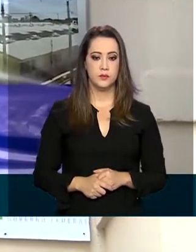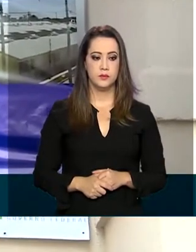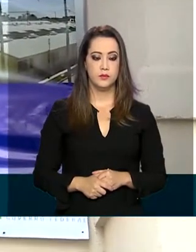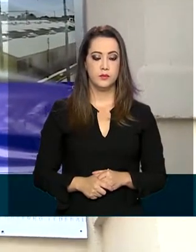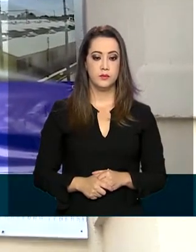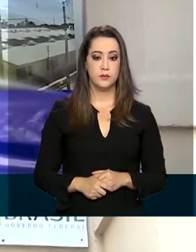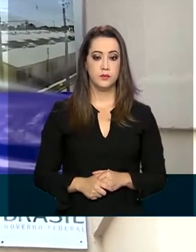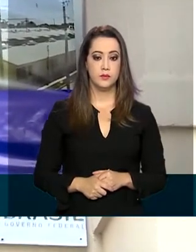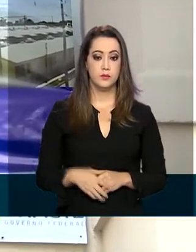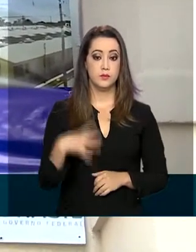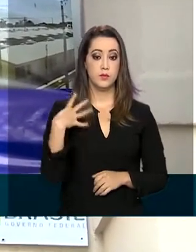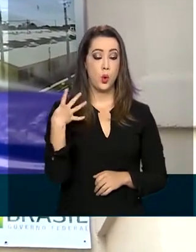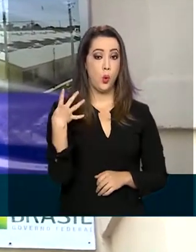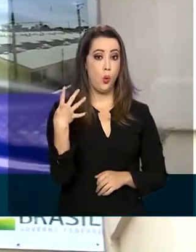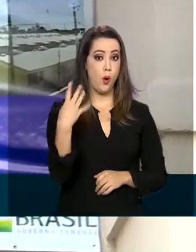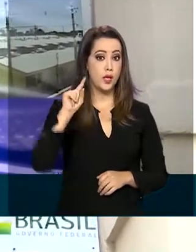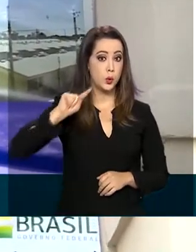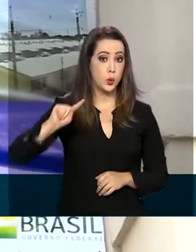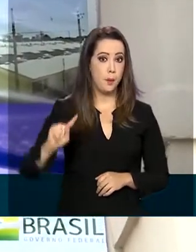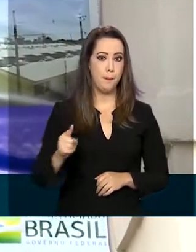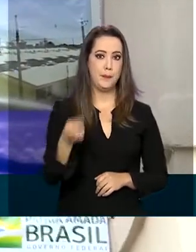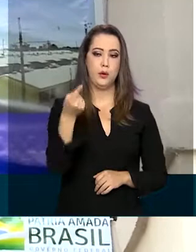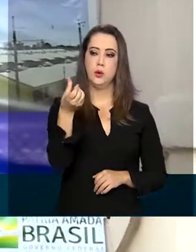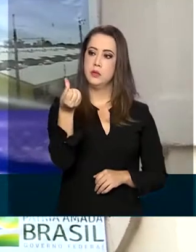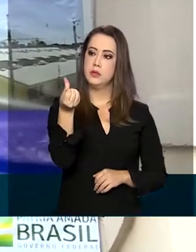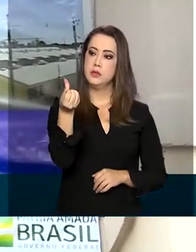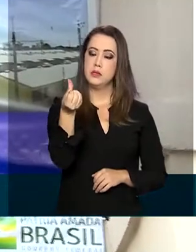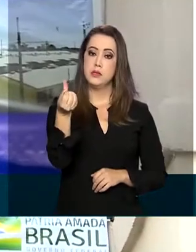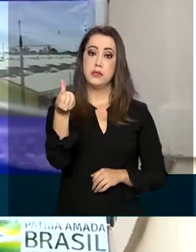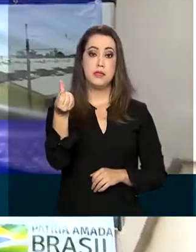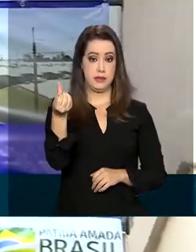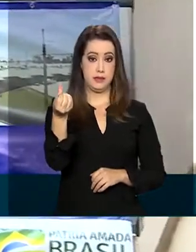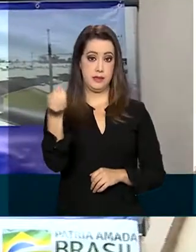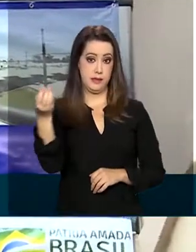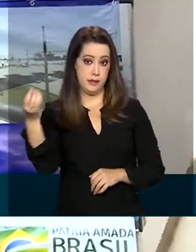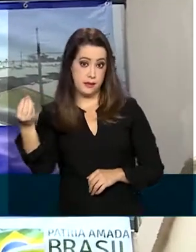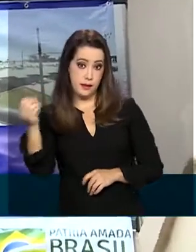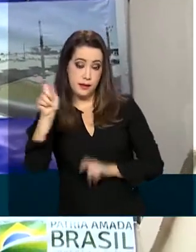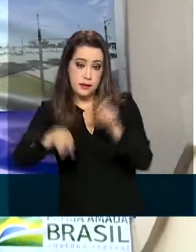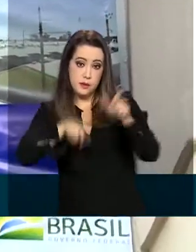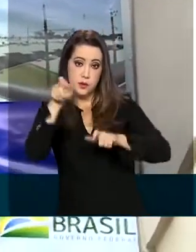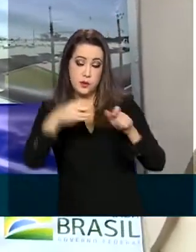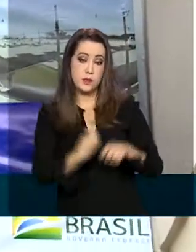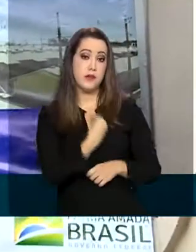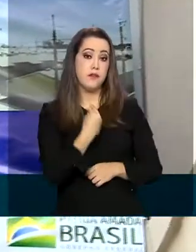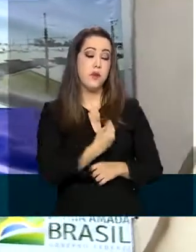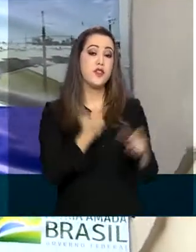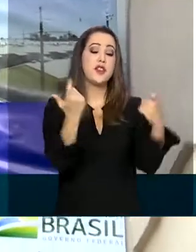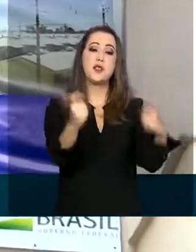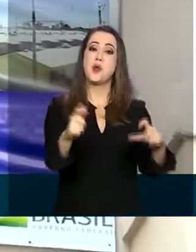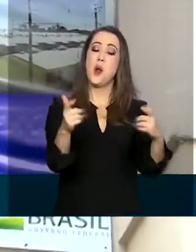São 4.600 pessoas que vão morar nesses apartamentos.